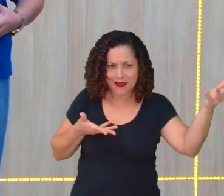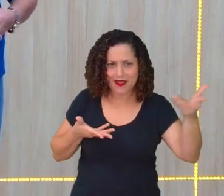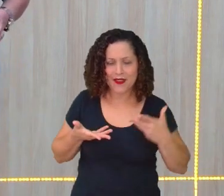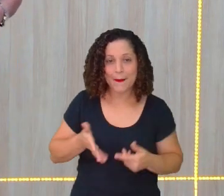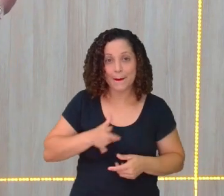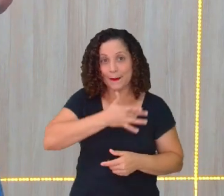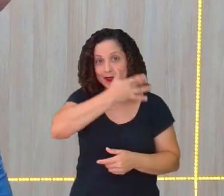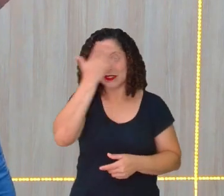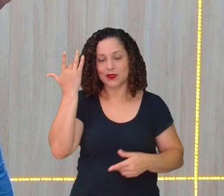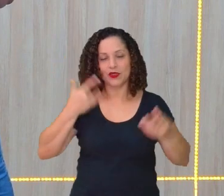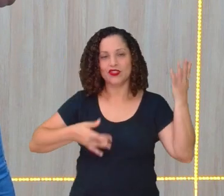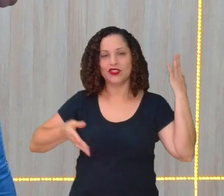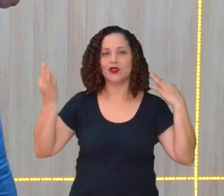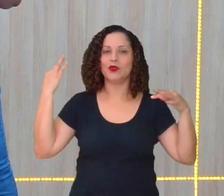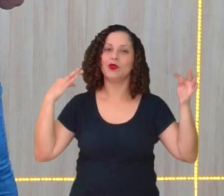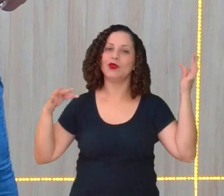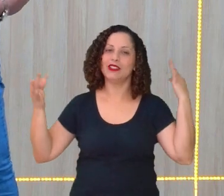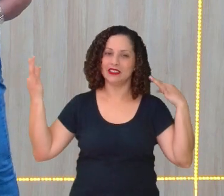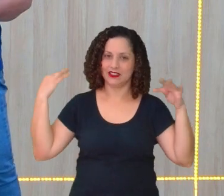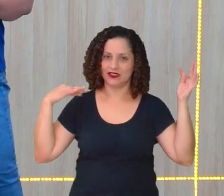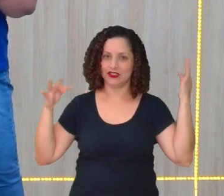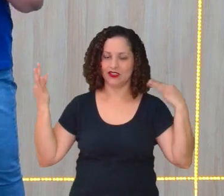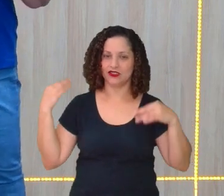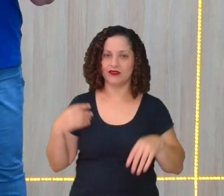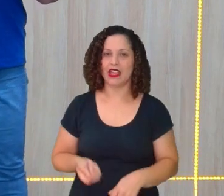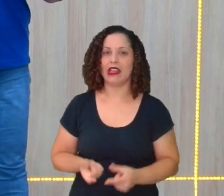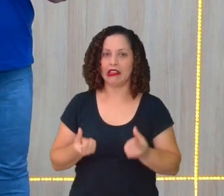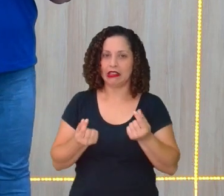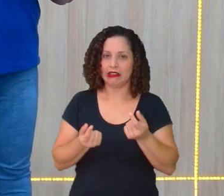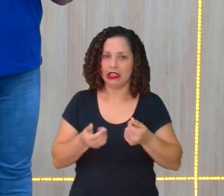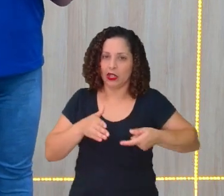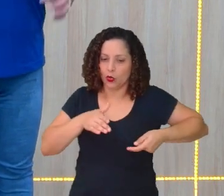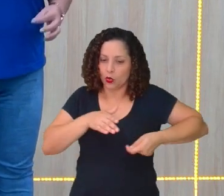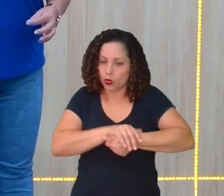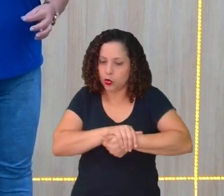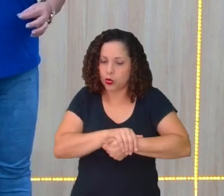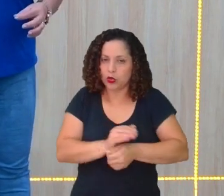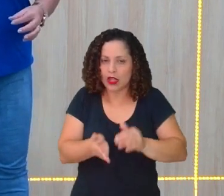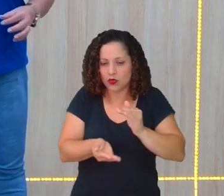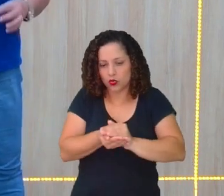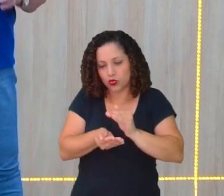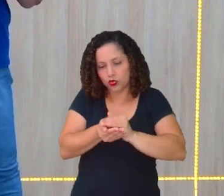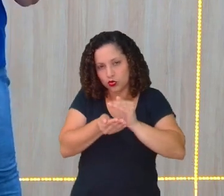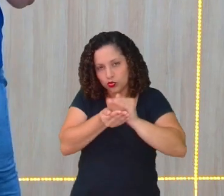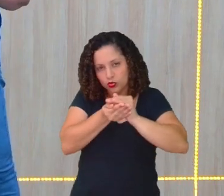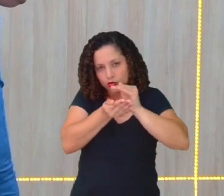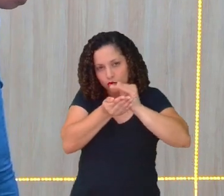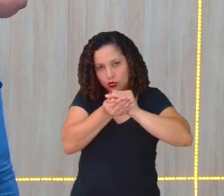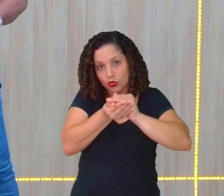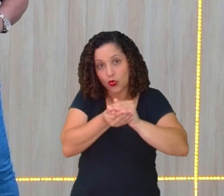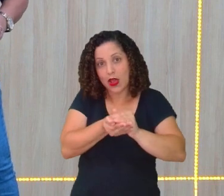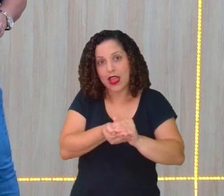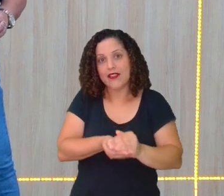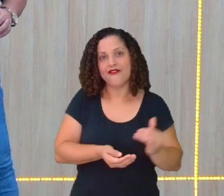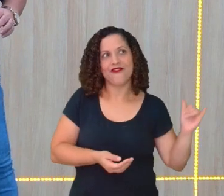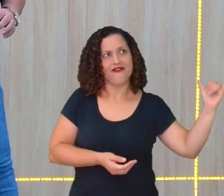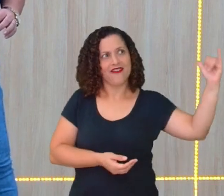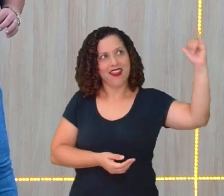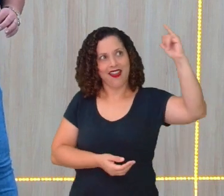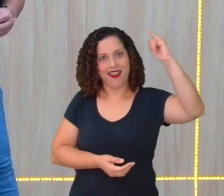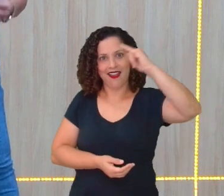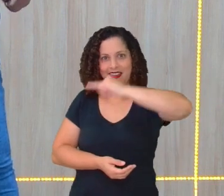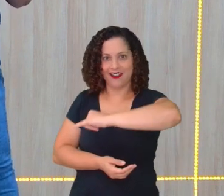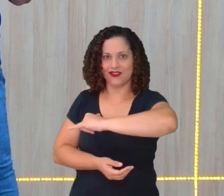turistas. Pessoas que investem, que juntam dinheiro durante o ano inteiro, muitas vezes, e vêm conhecer a